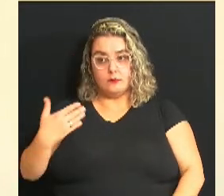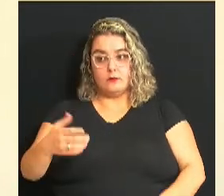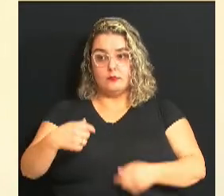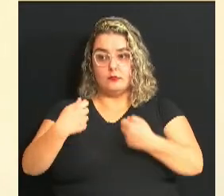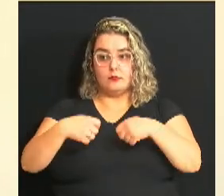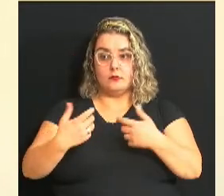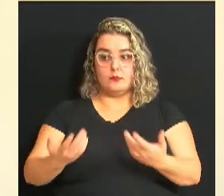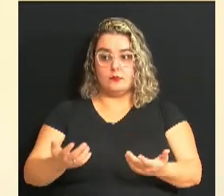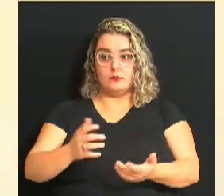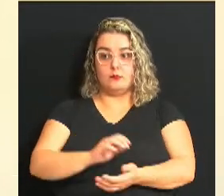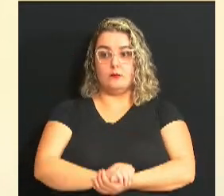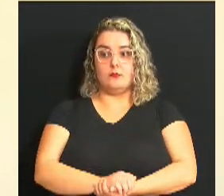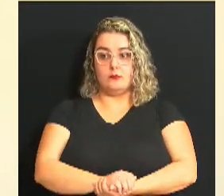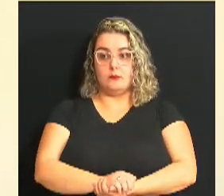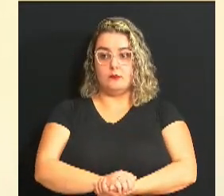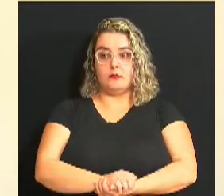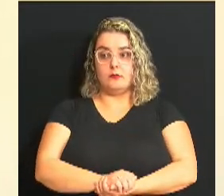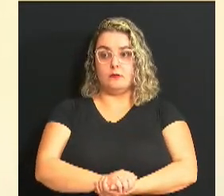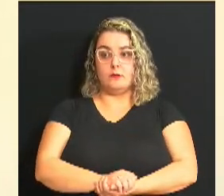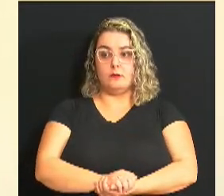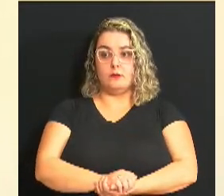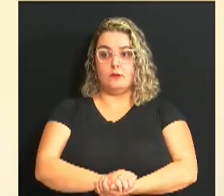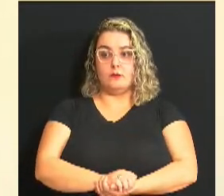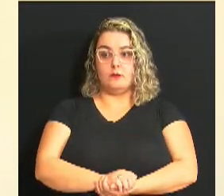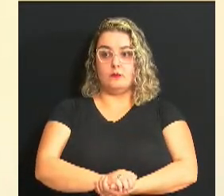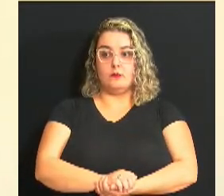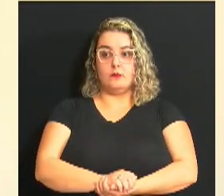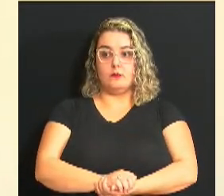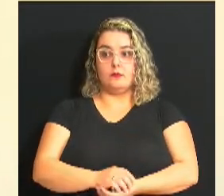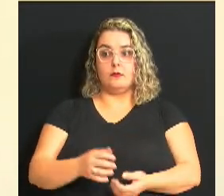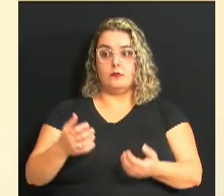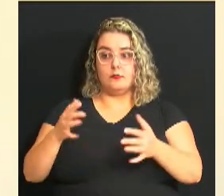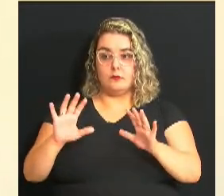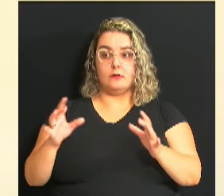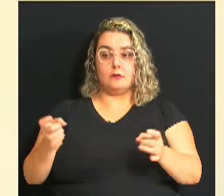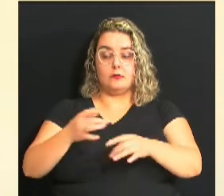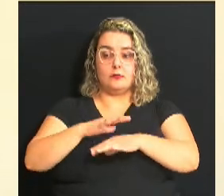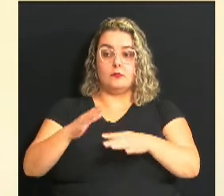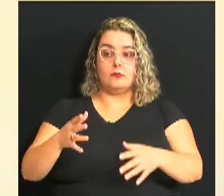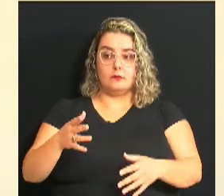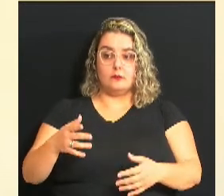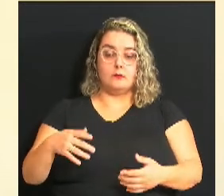Então, só que não queria que a gente encerrasse sem falar